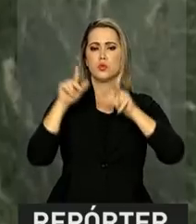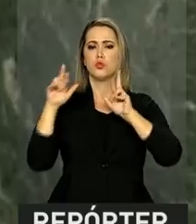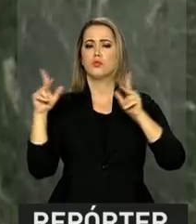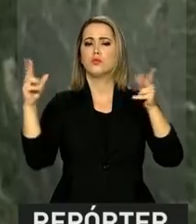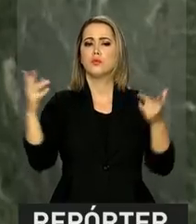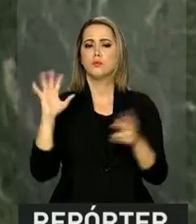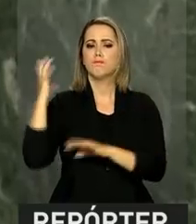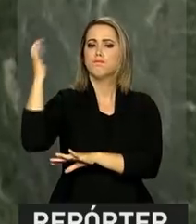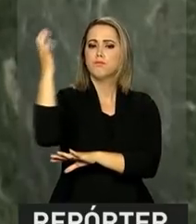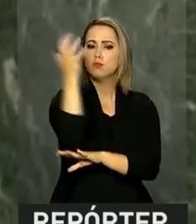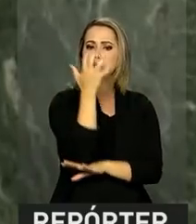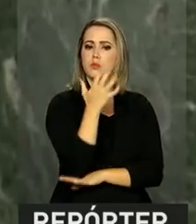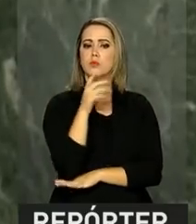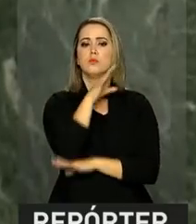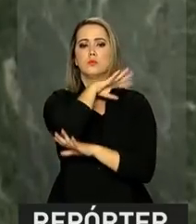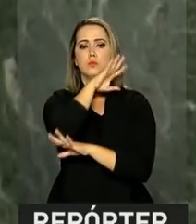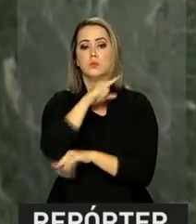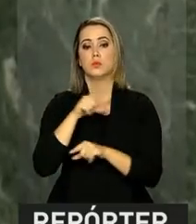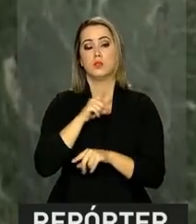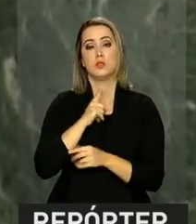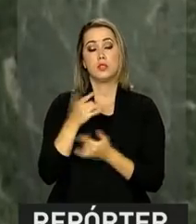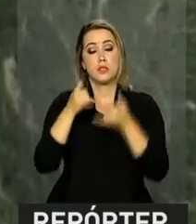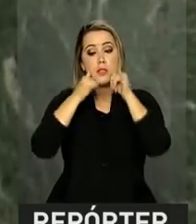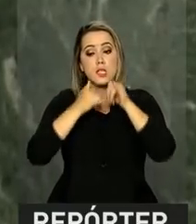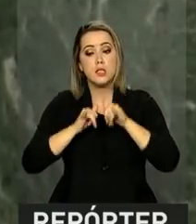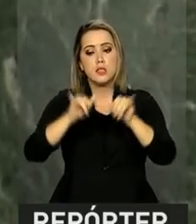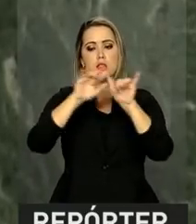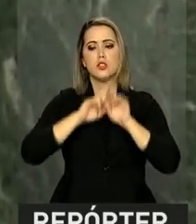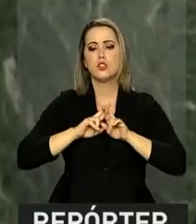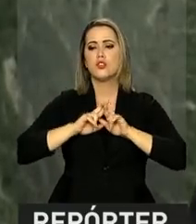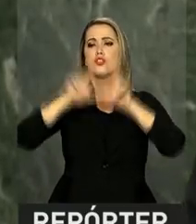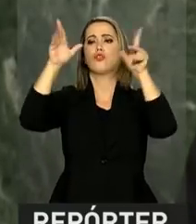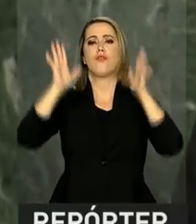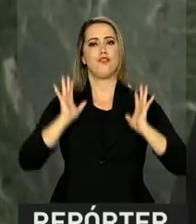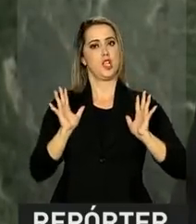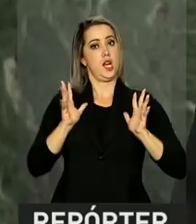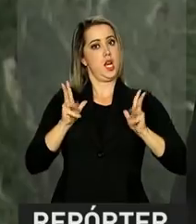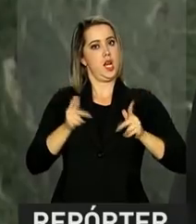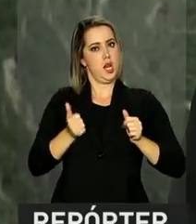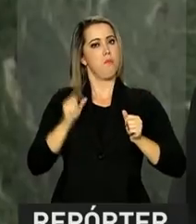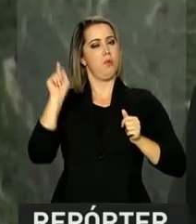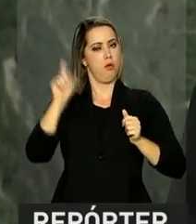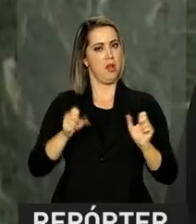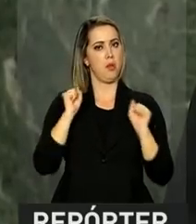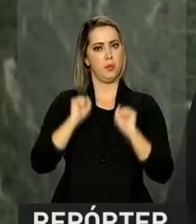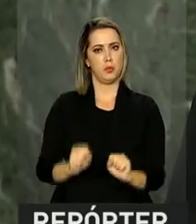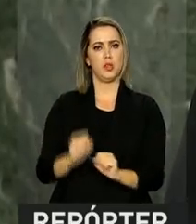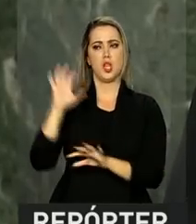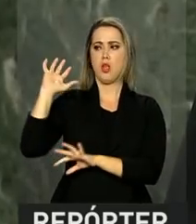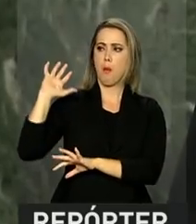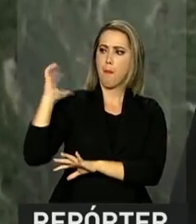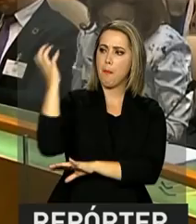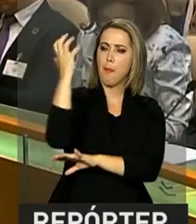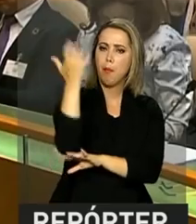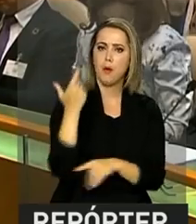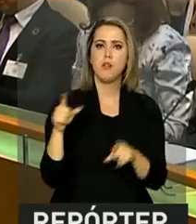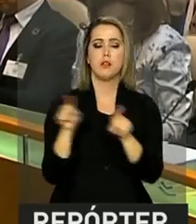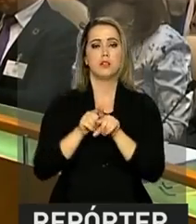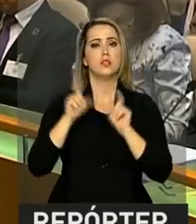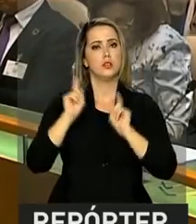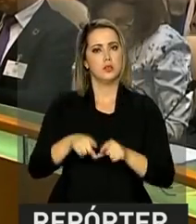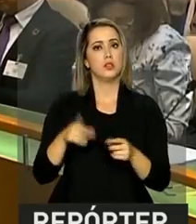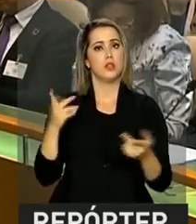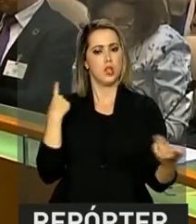mundo, detentor de matriz energética das mais limpas, é uma potência ambiental que tem